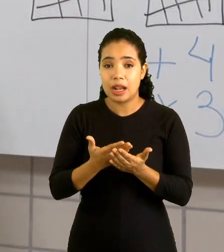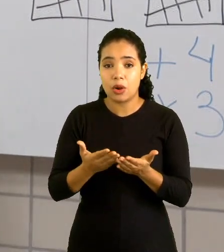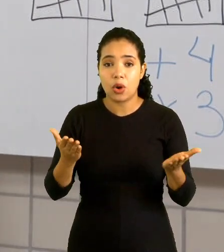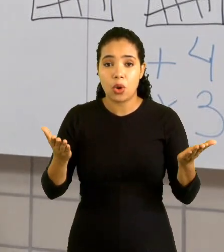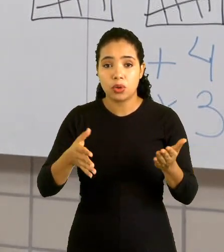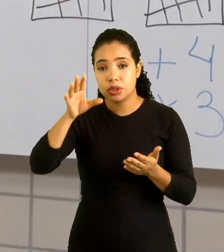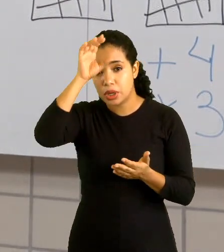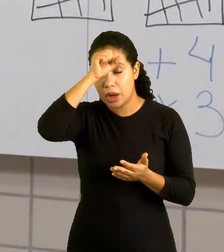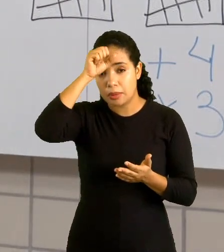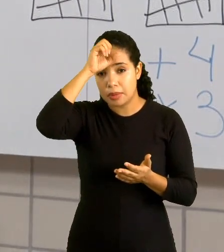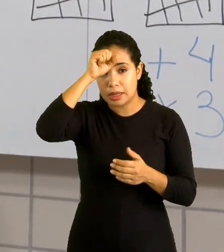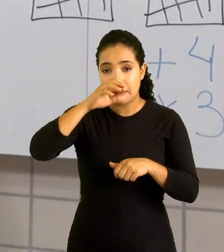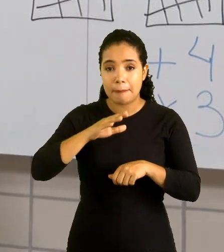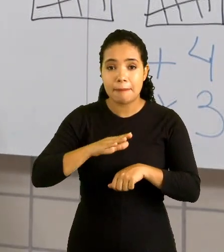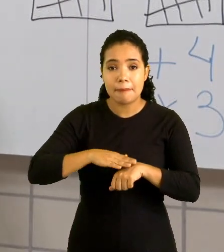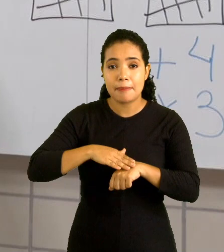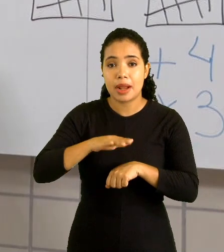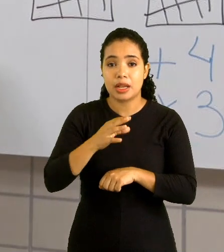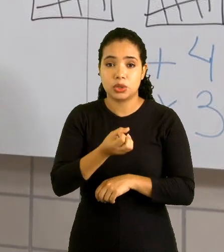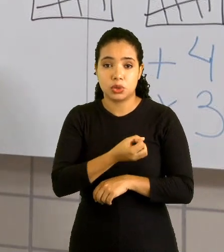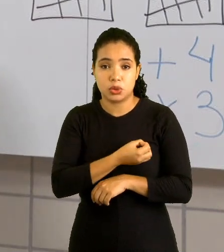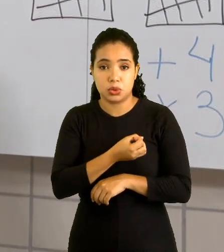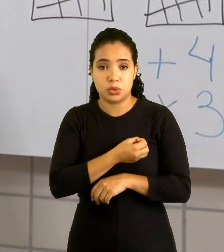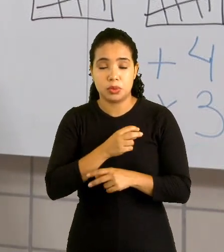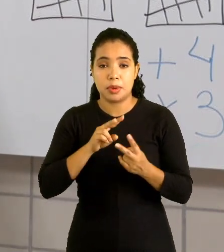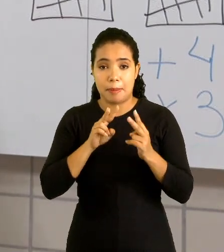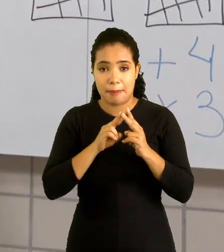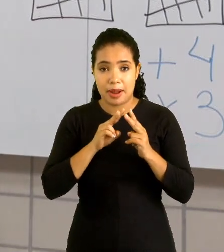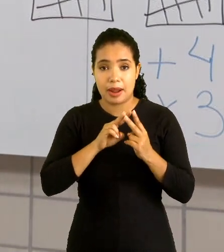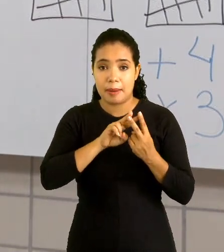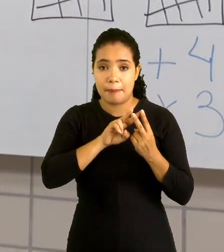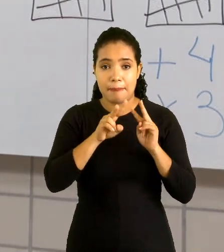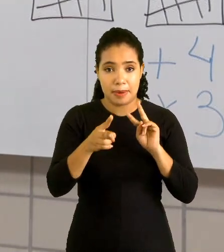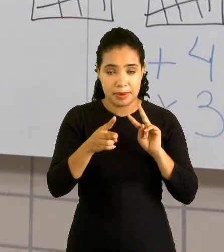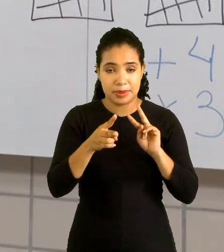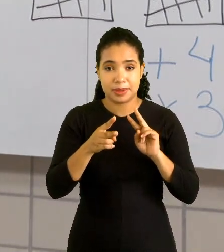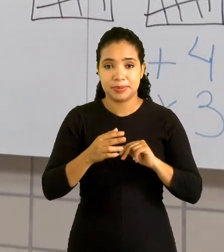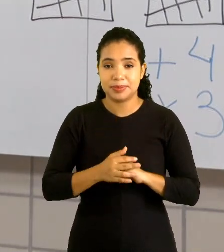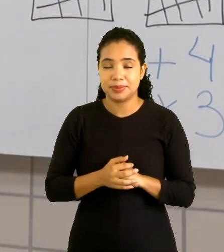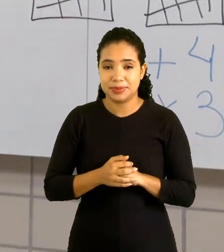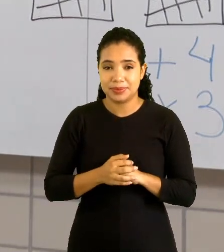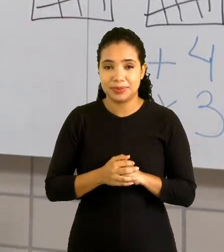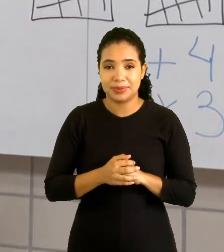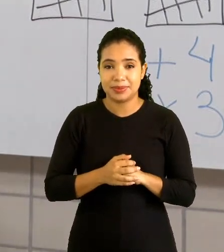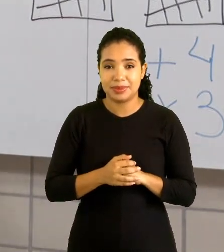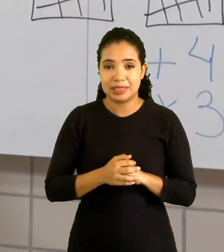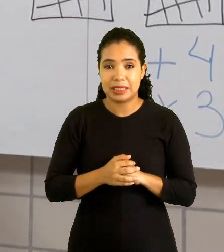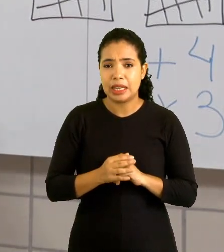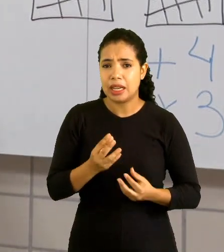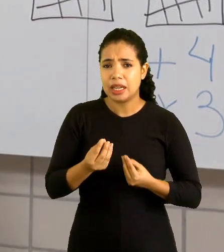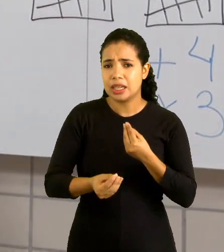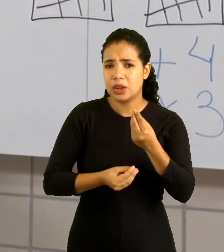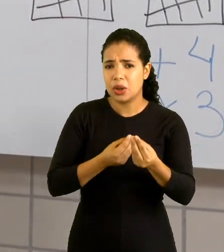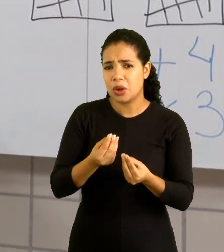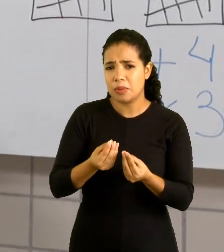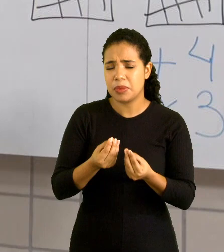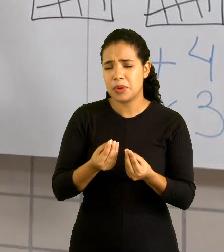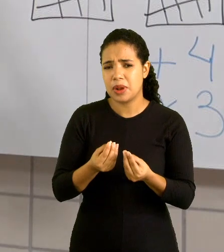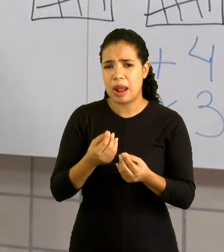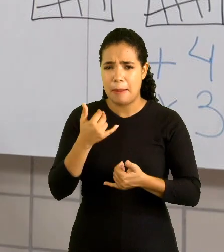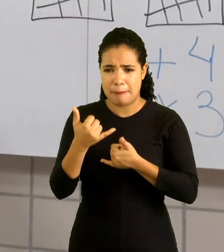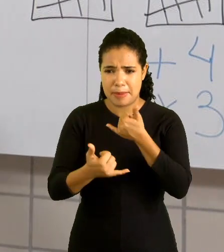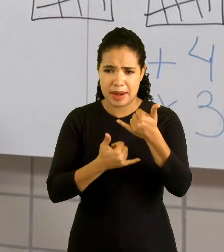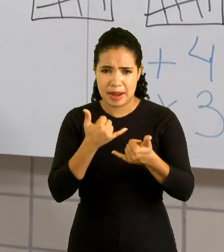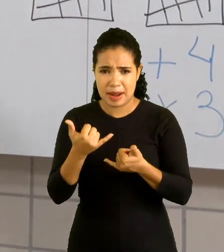vamos aprender um pouco sobre os números pares e os números ímpares. Professora, é aquela brincadeira